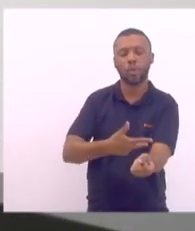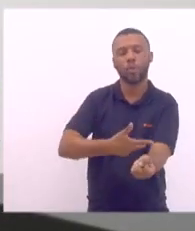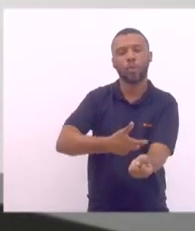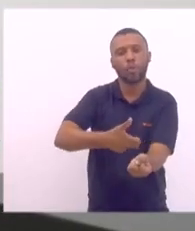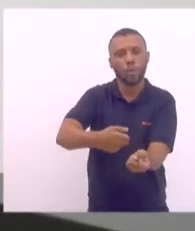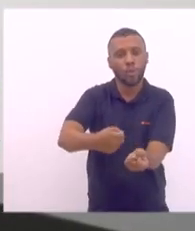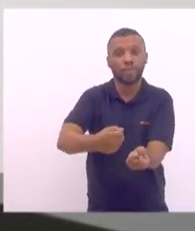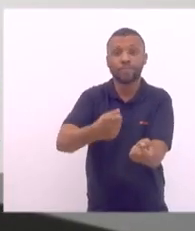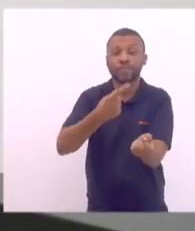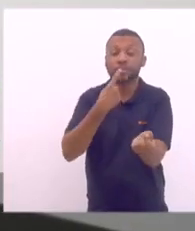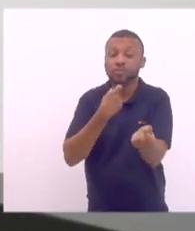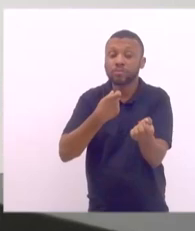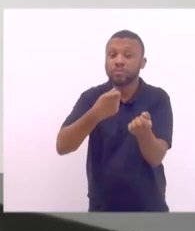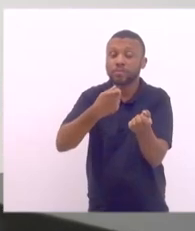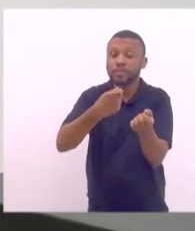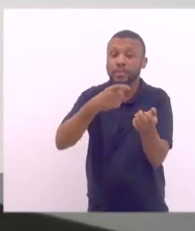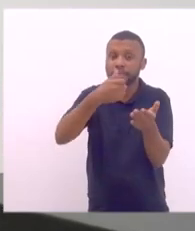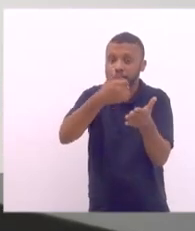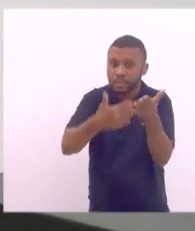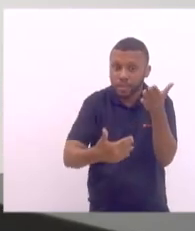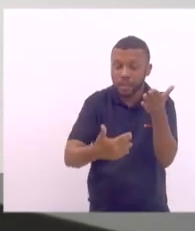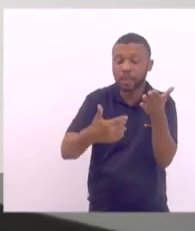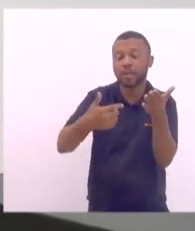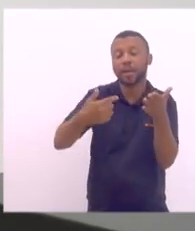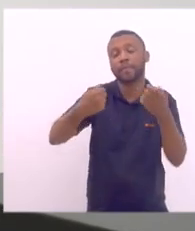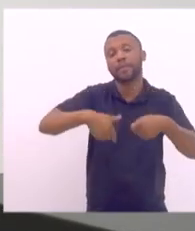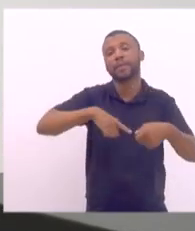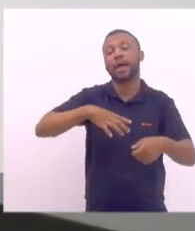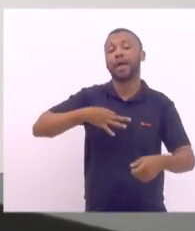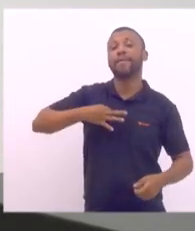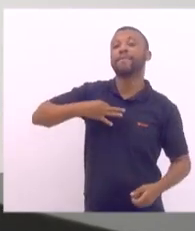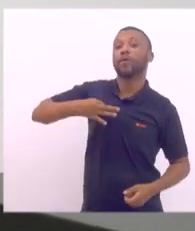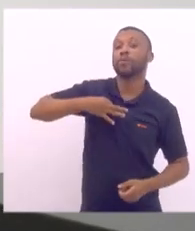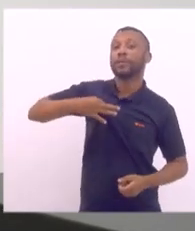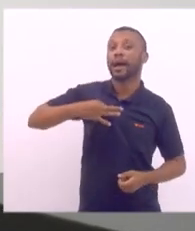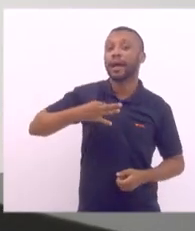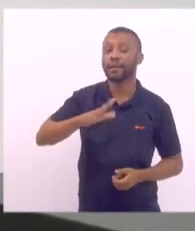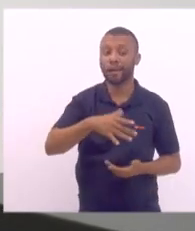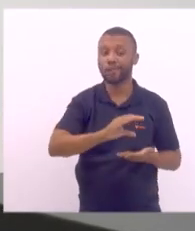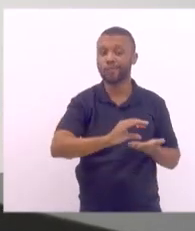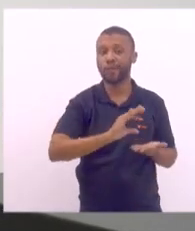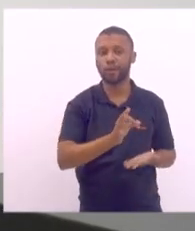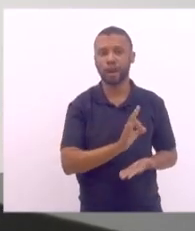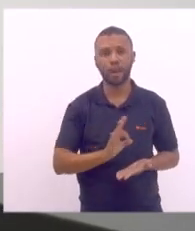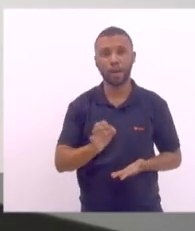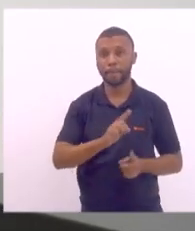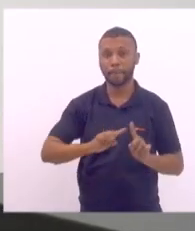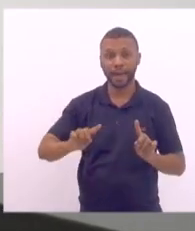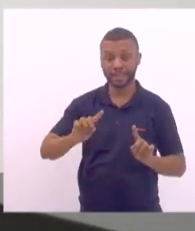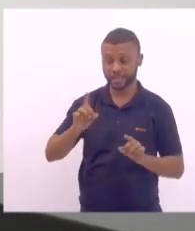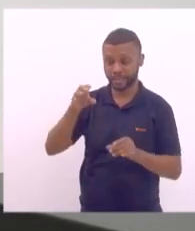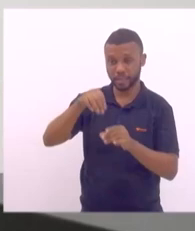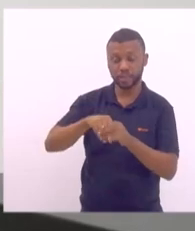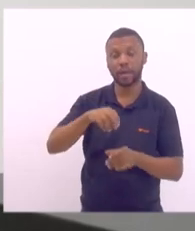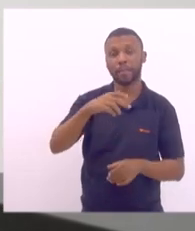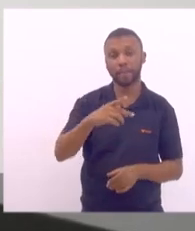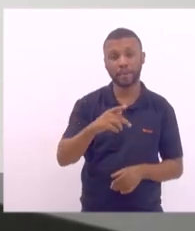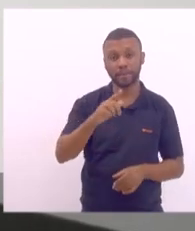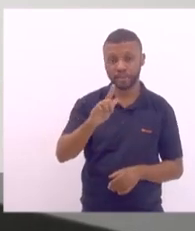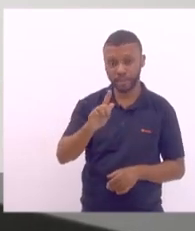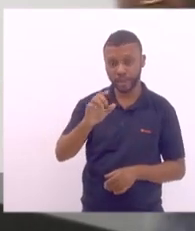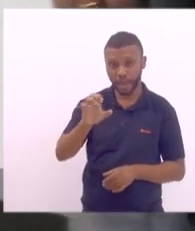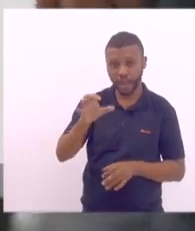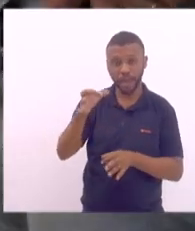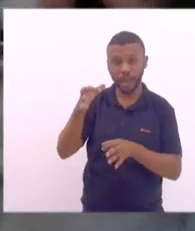ser voluntária e não remunerada. Só que existe um entendimento na Procuradoria-Geral da